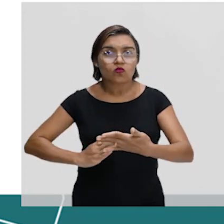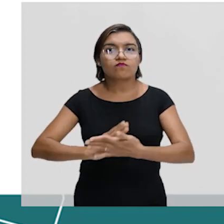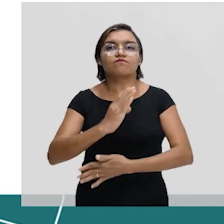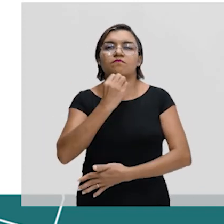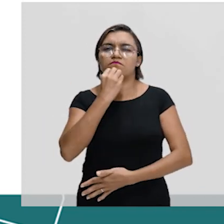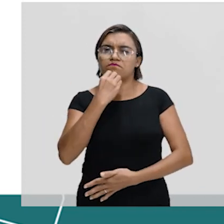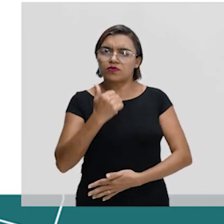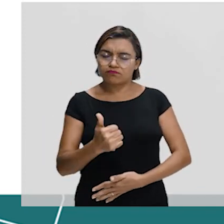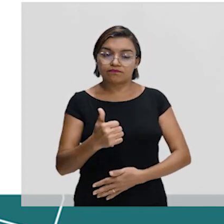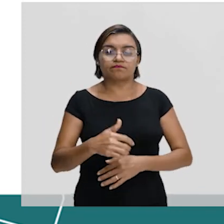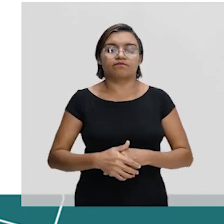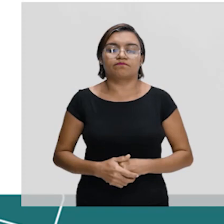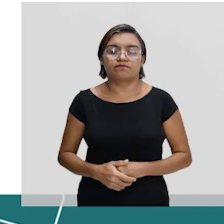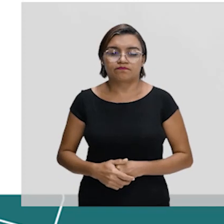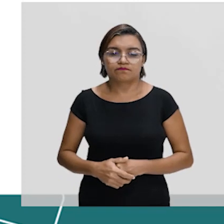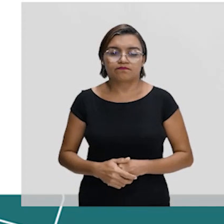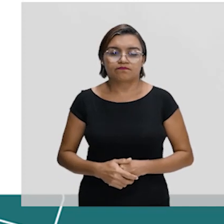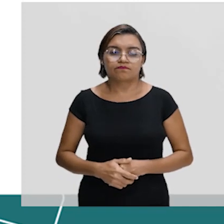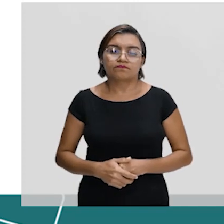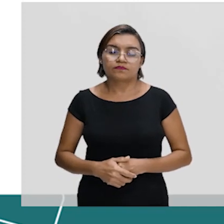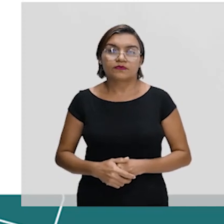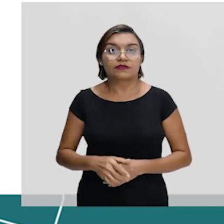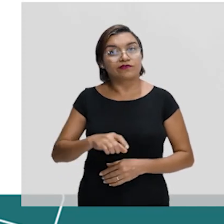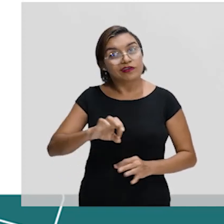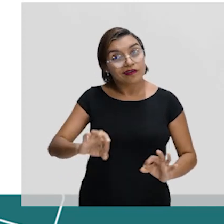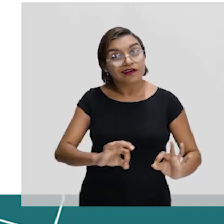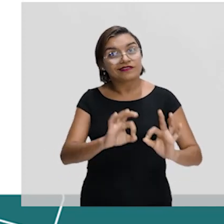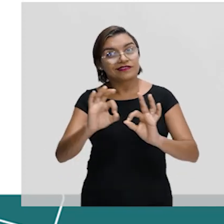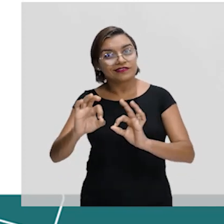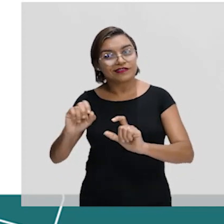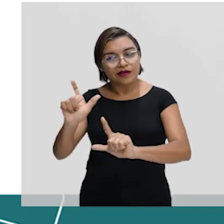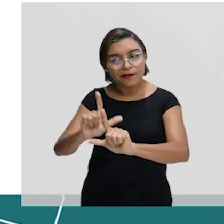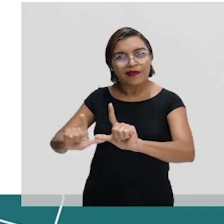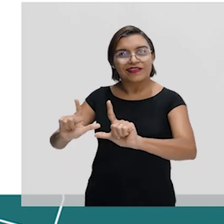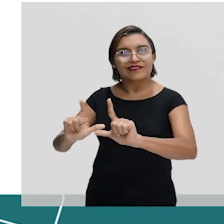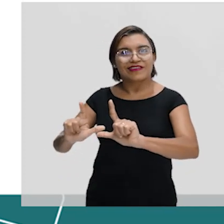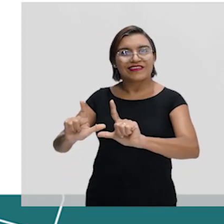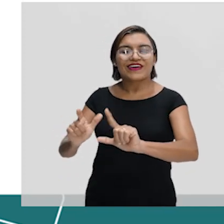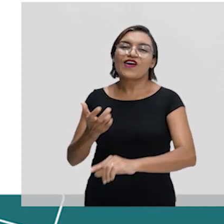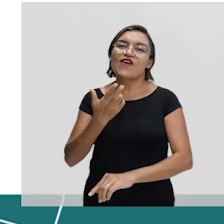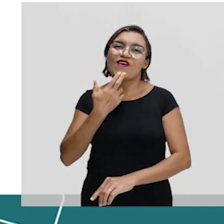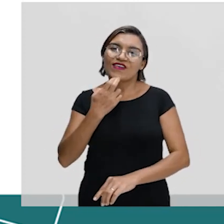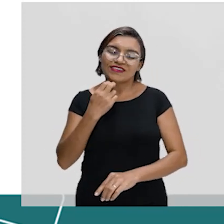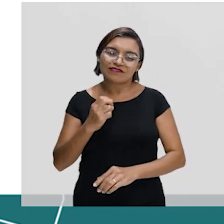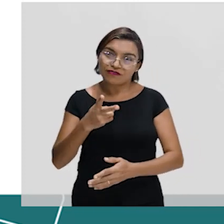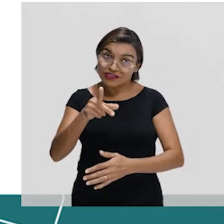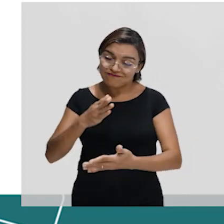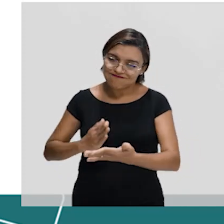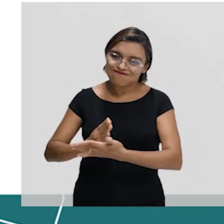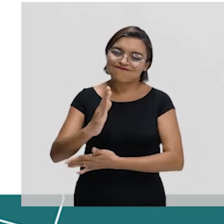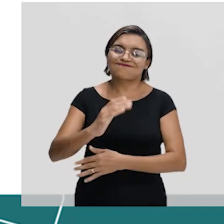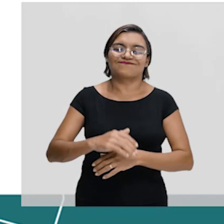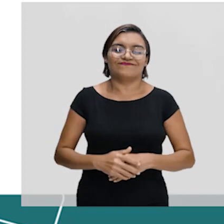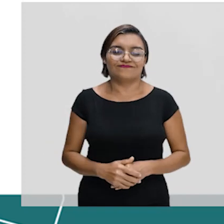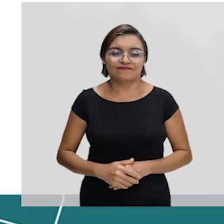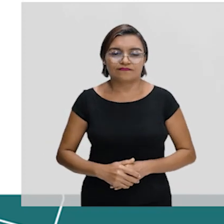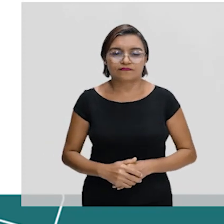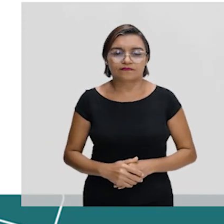bem nas provas, né? Não tem como não ir assistindo as aulas da plataforma. Então, que aproveite. Então,